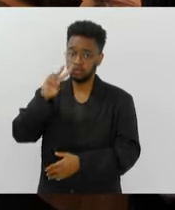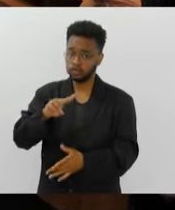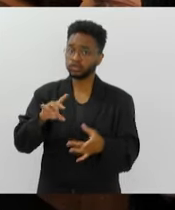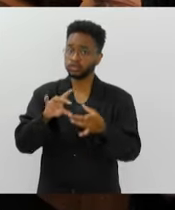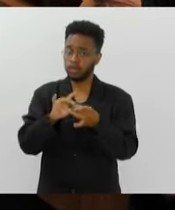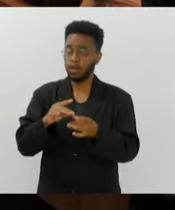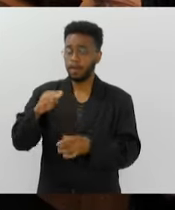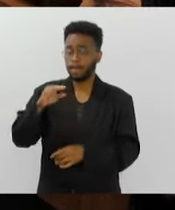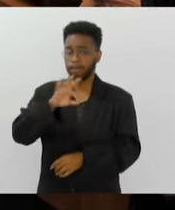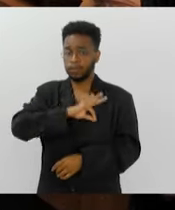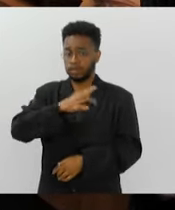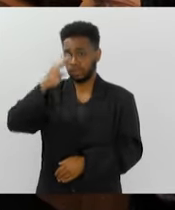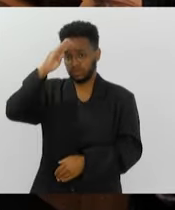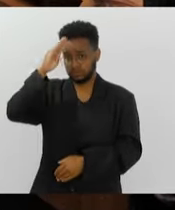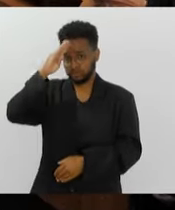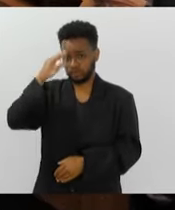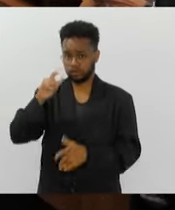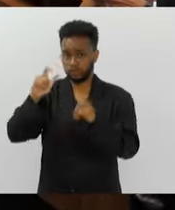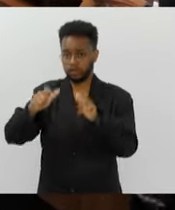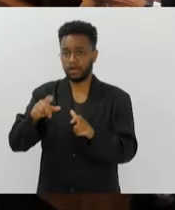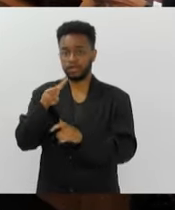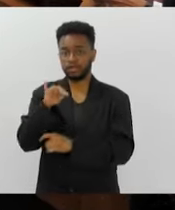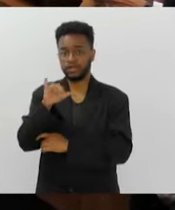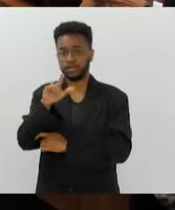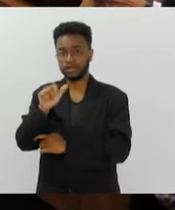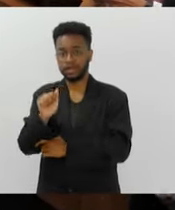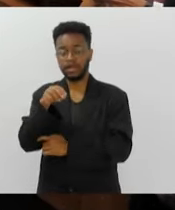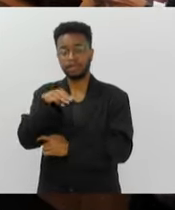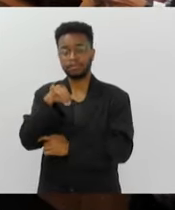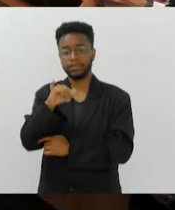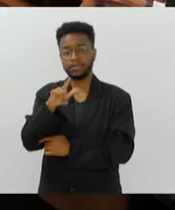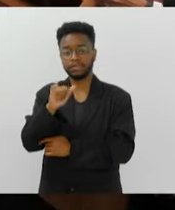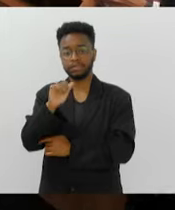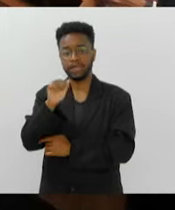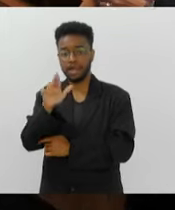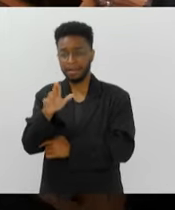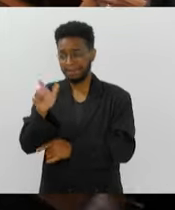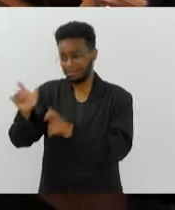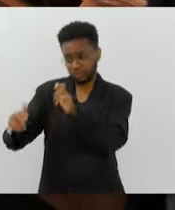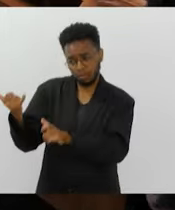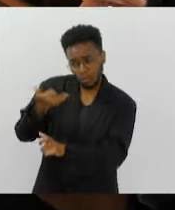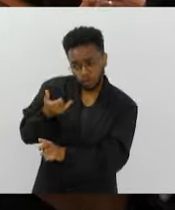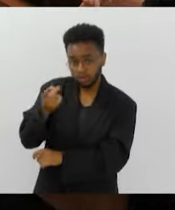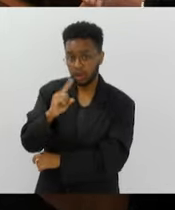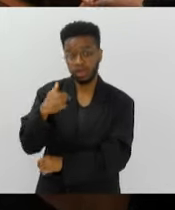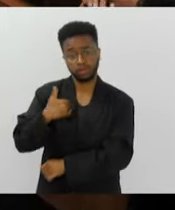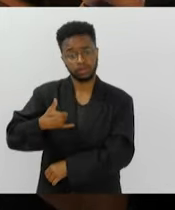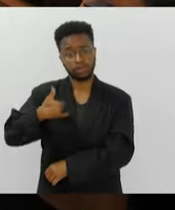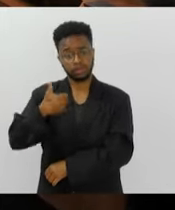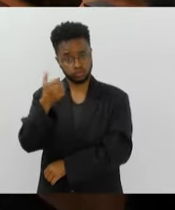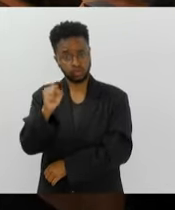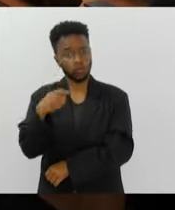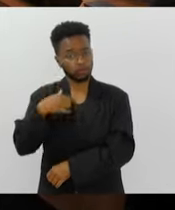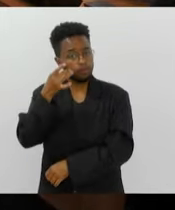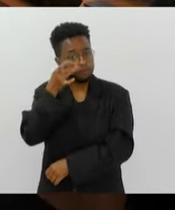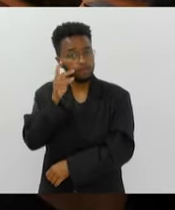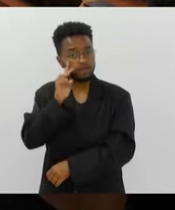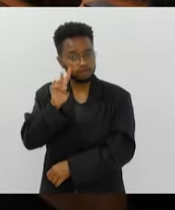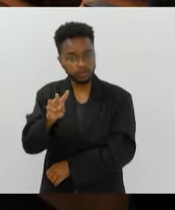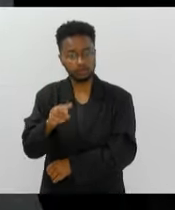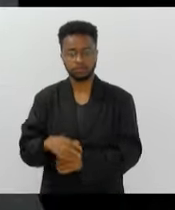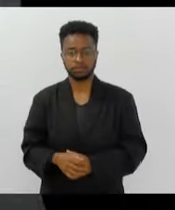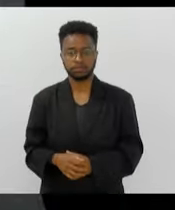militar ninguém me contou Eu tinha 18 anos de idade essa cena um local